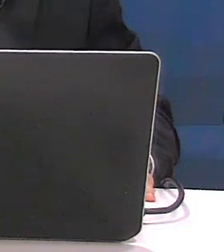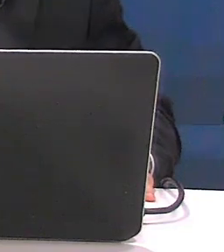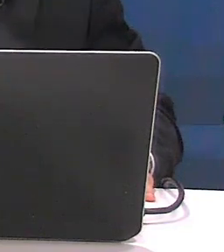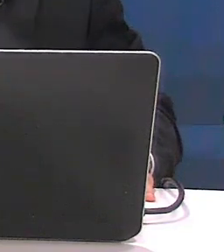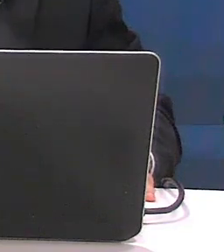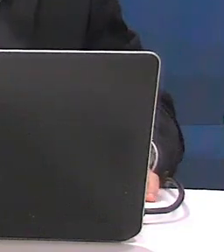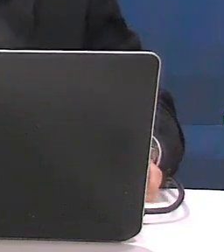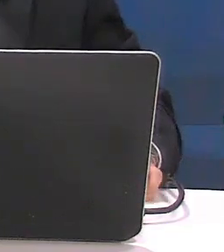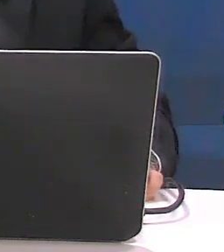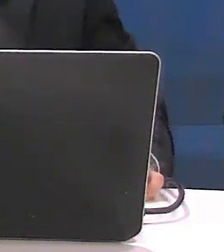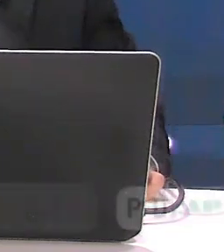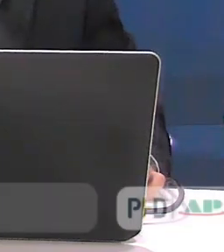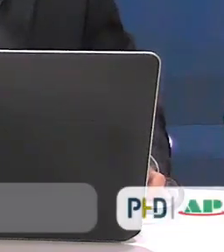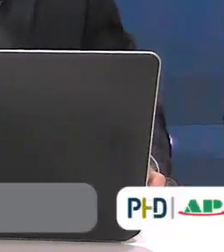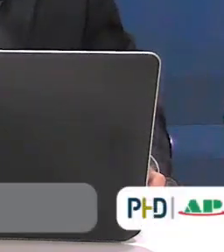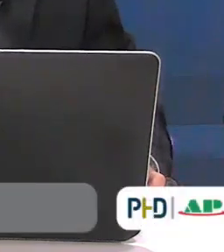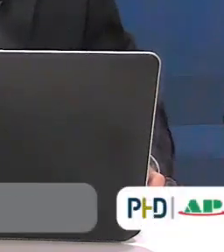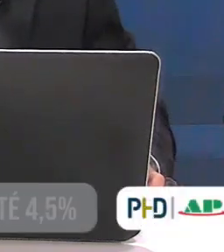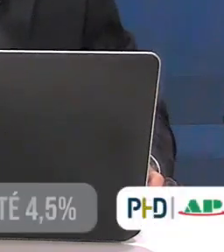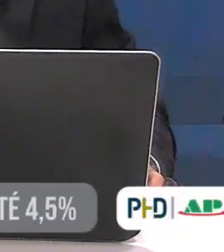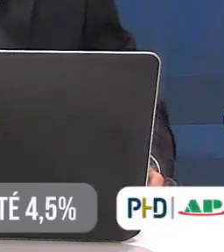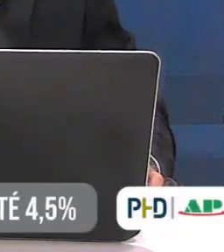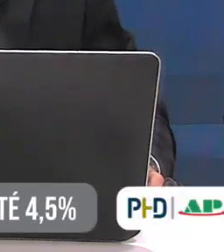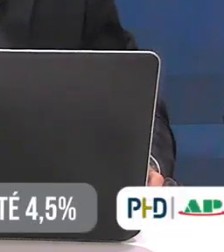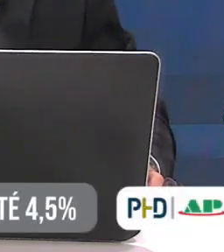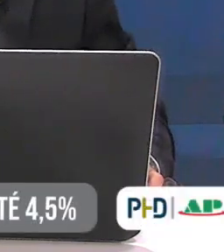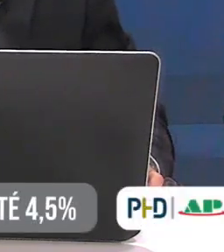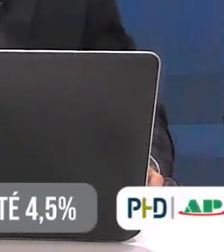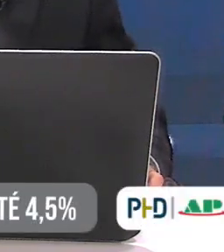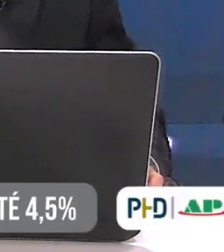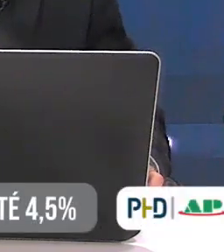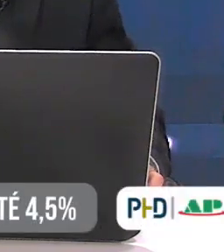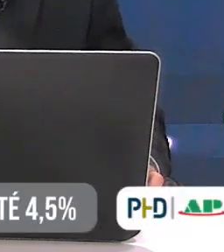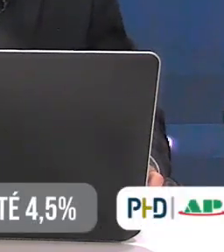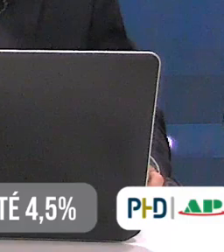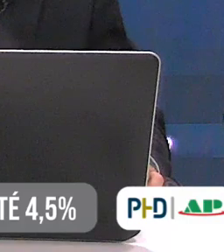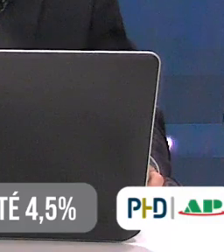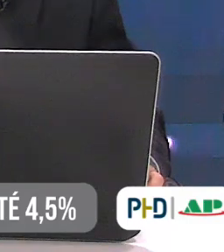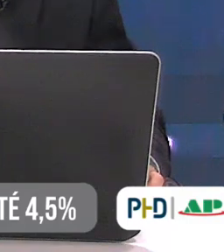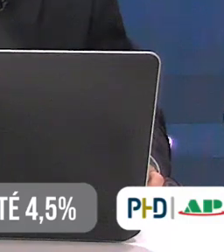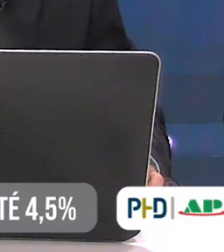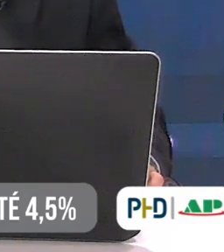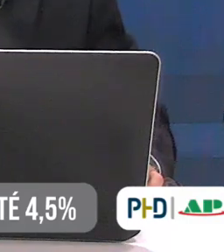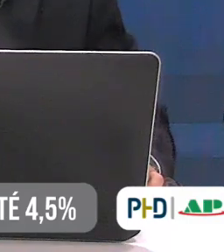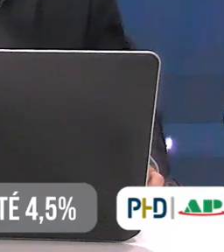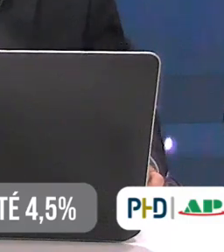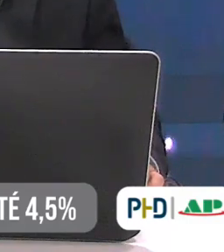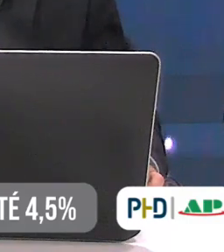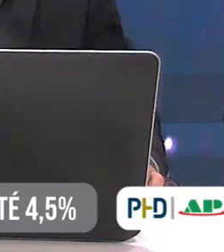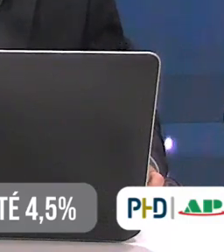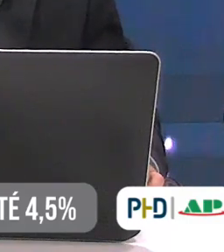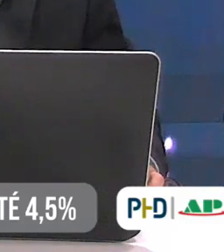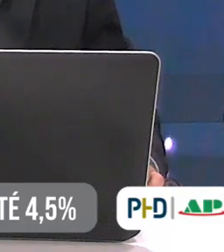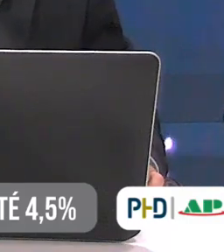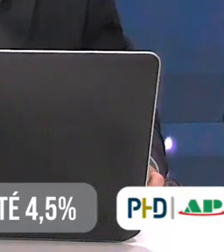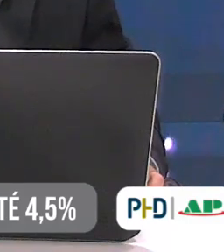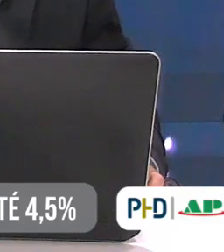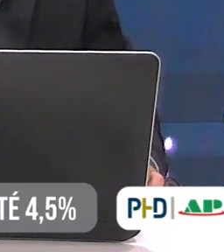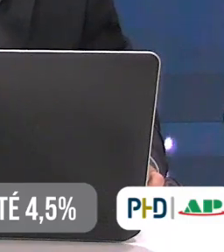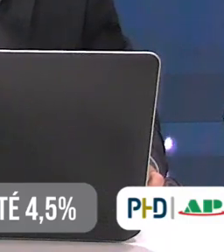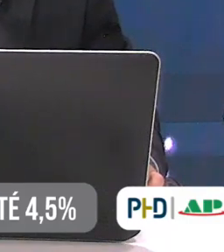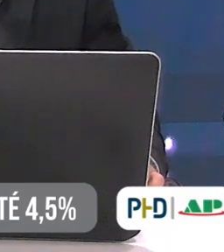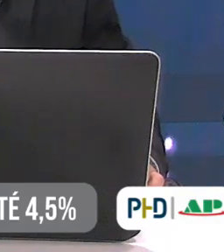agora falando sobre medicamentos o governo federal autorizou o reajuste no preço dos medicamentos que